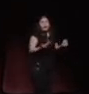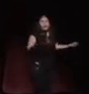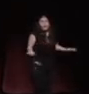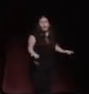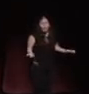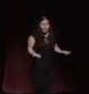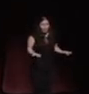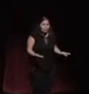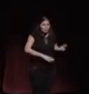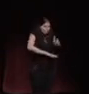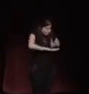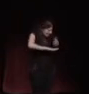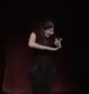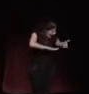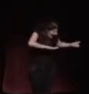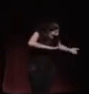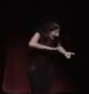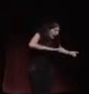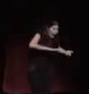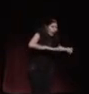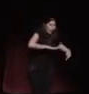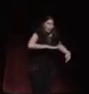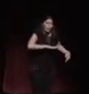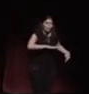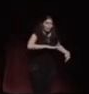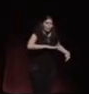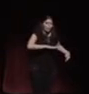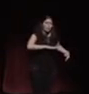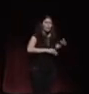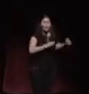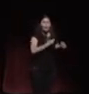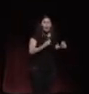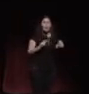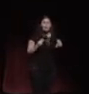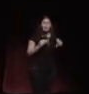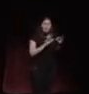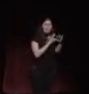contemporâneo, nas grandes cidades, uma parceria com as famílias?